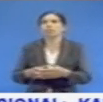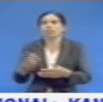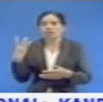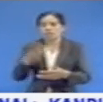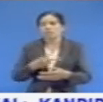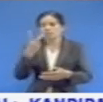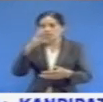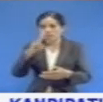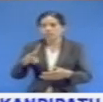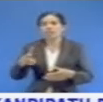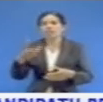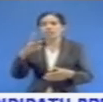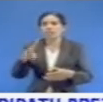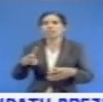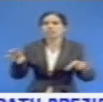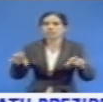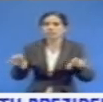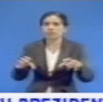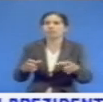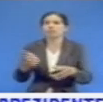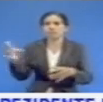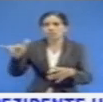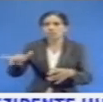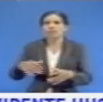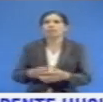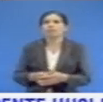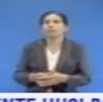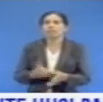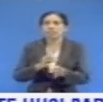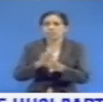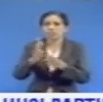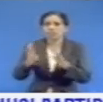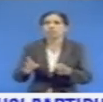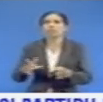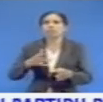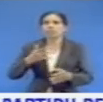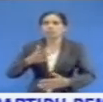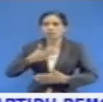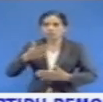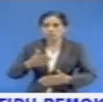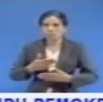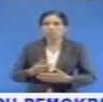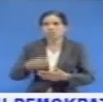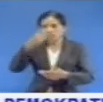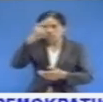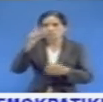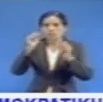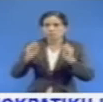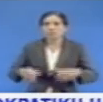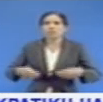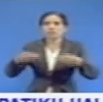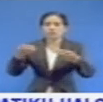simples. Diretor do Hospital Referral Cova Lima aprecia, não contente com a visita, né? Também ele foi coragem